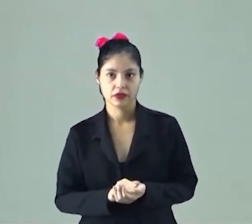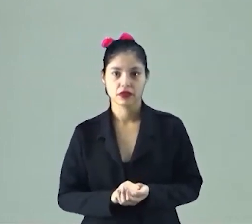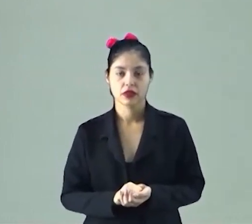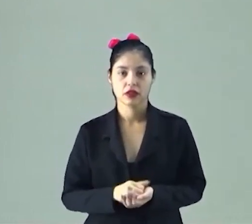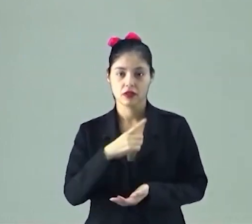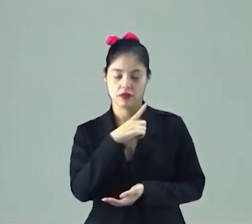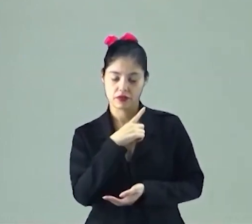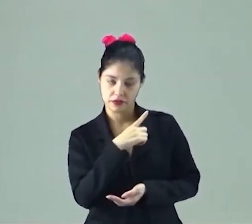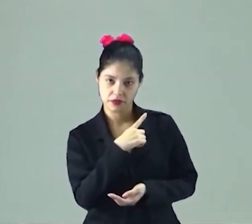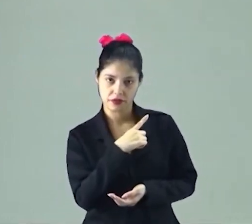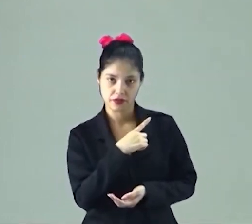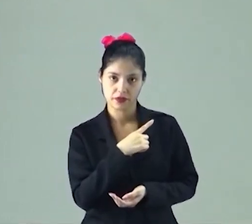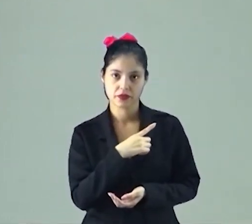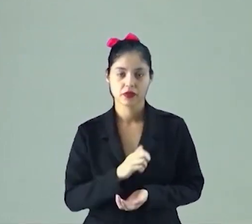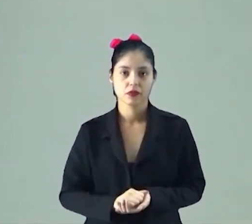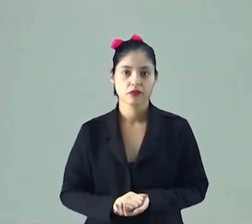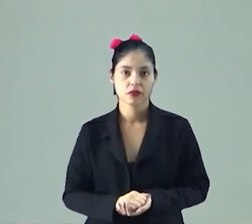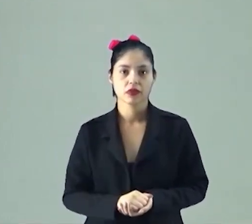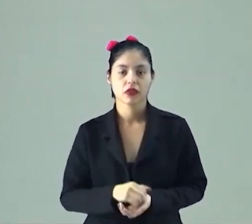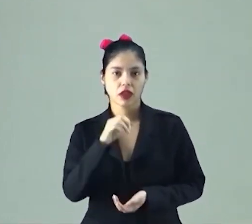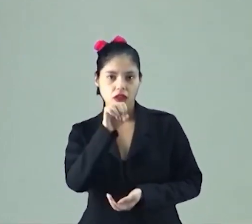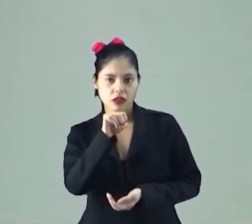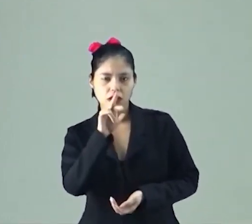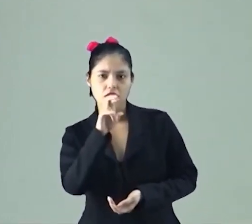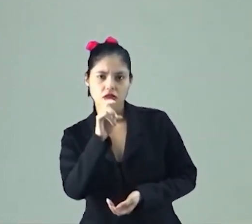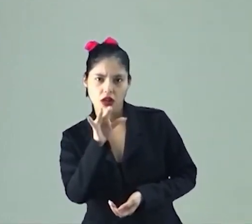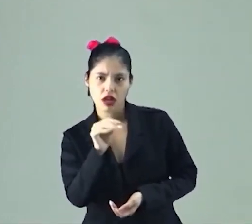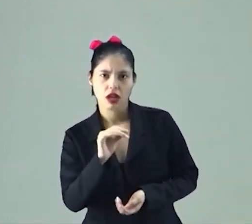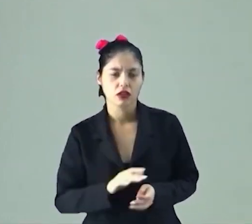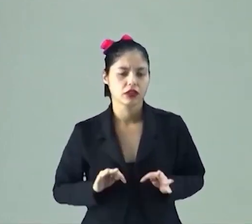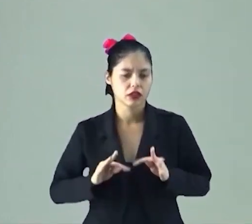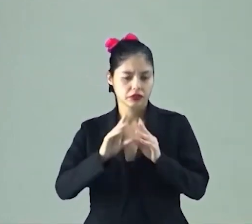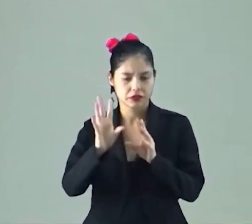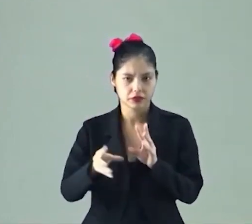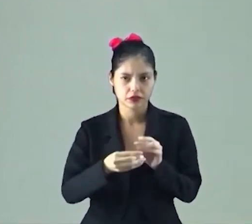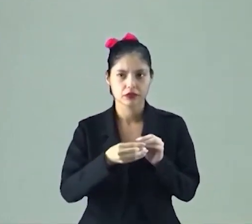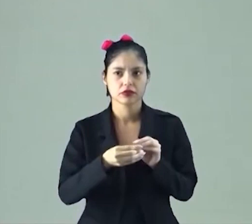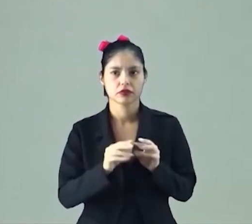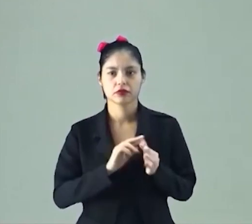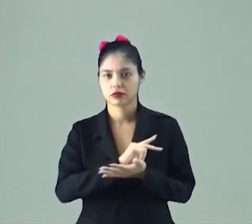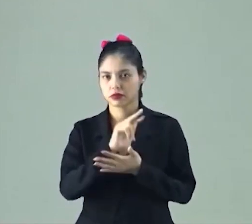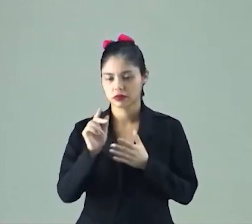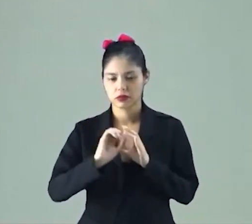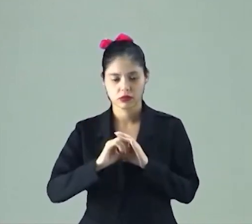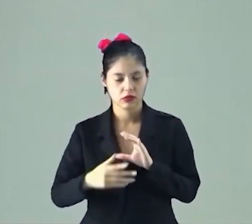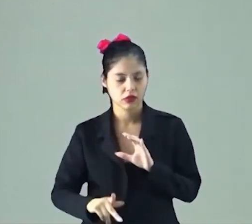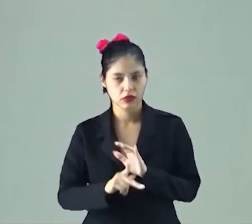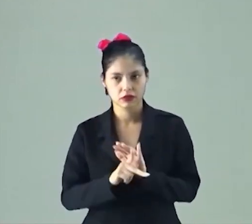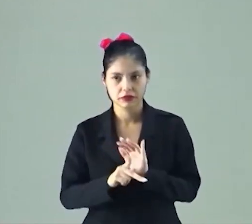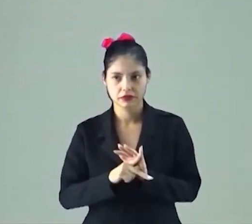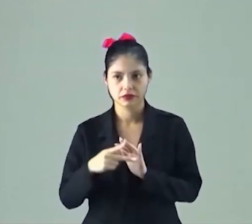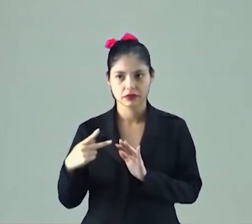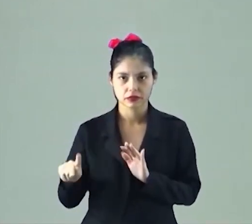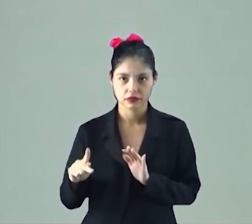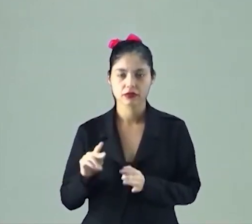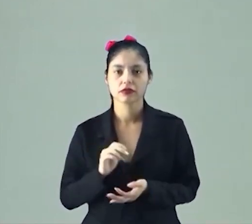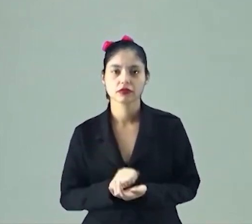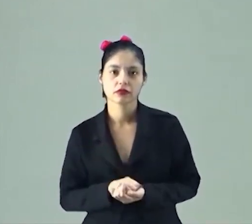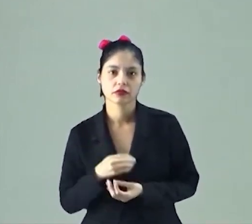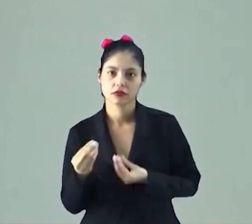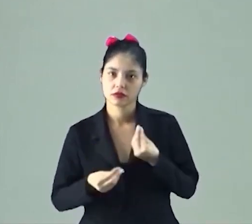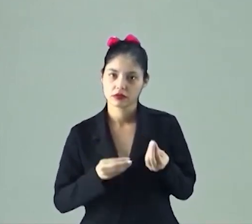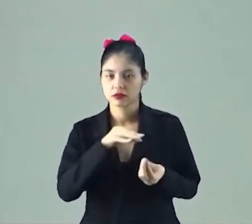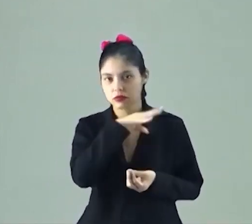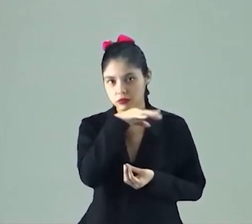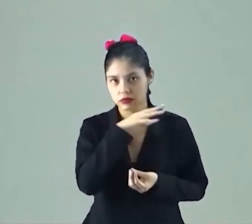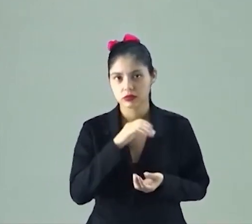central, ela vai ter um sistema sensorial, ela vai ter um sistema digestivo completo, ela vai ter várias características que configuram ela